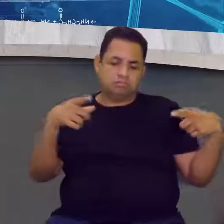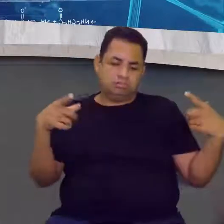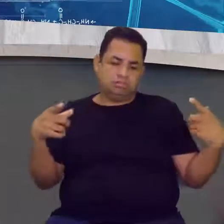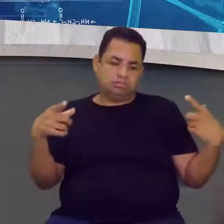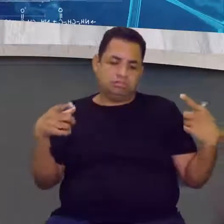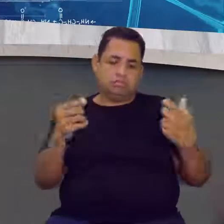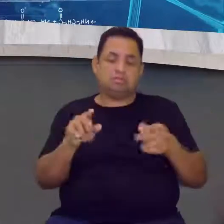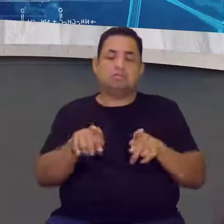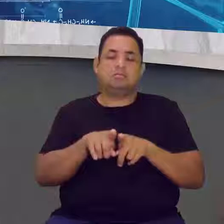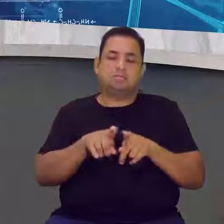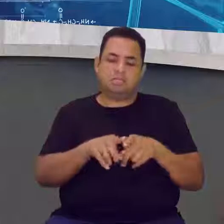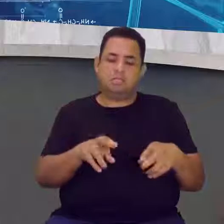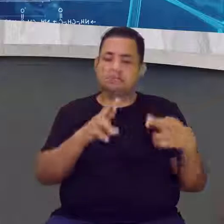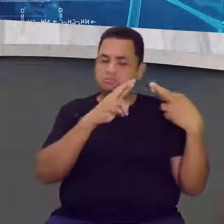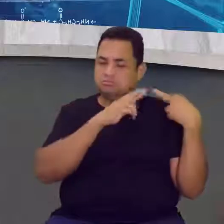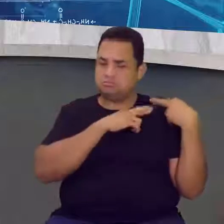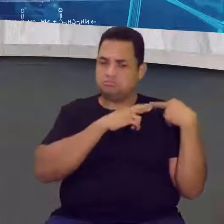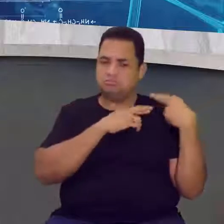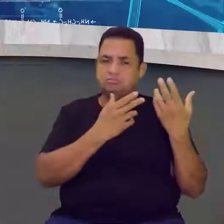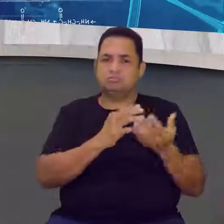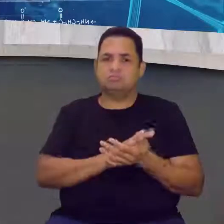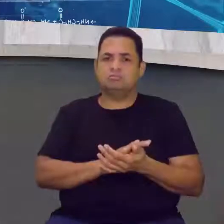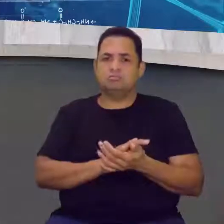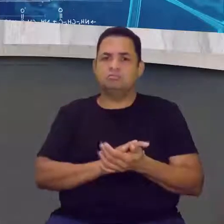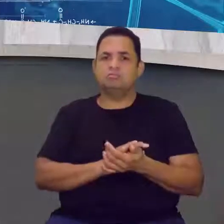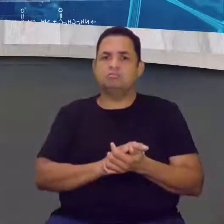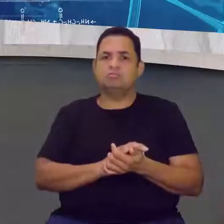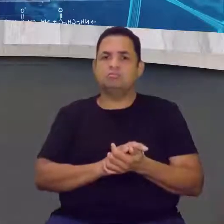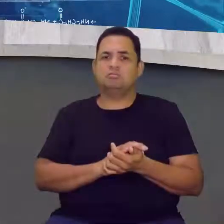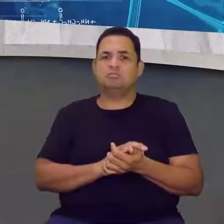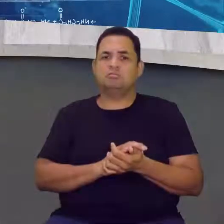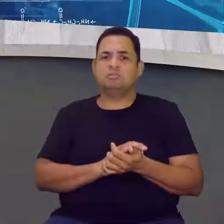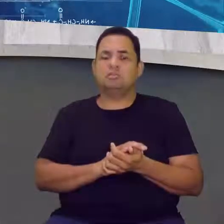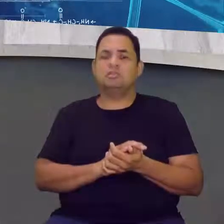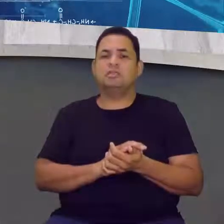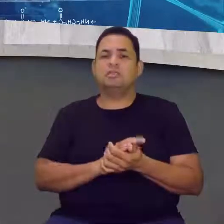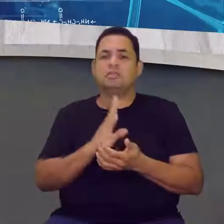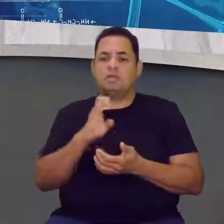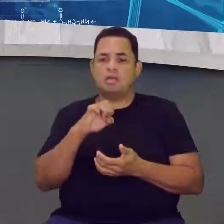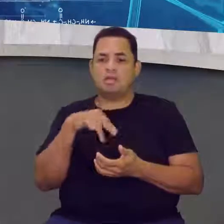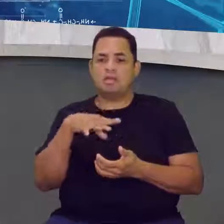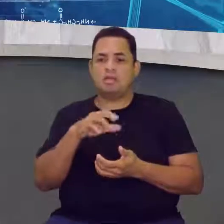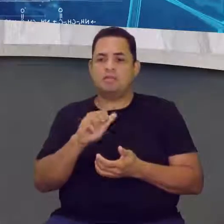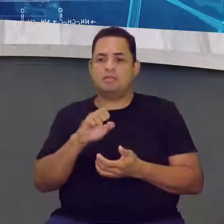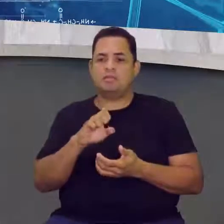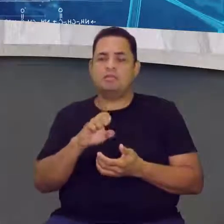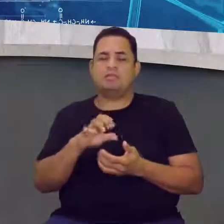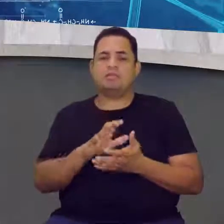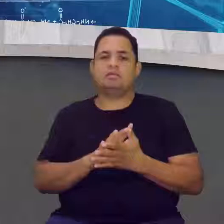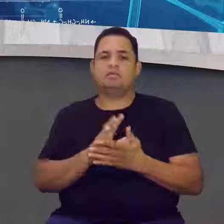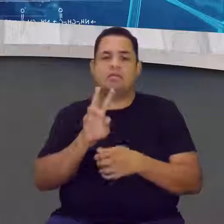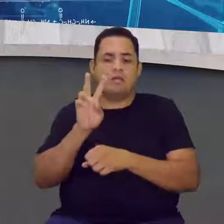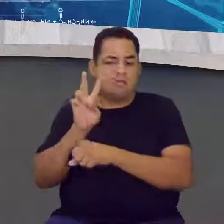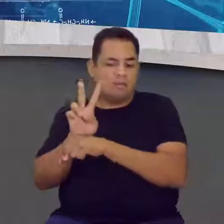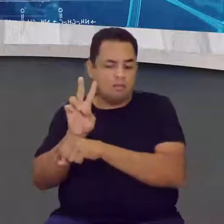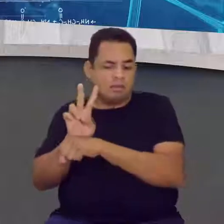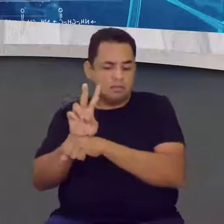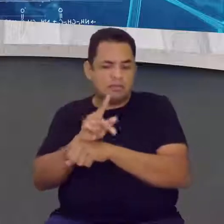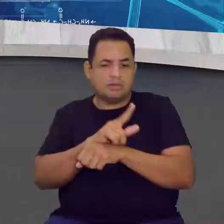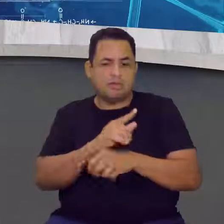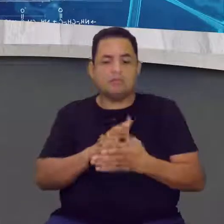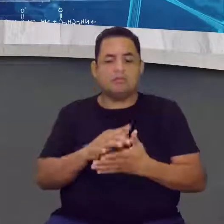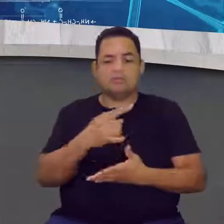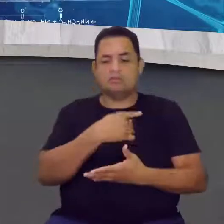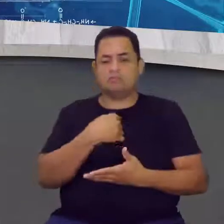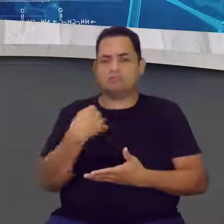grande responsabilidade. E olha, é crime, viu? Então, muito cuidado. Vamos preservar o que é